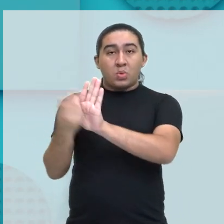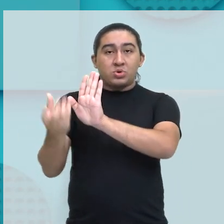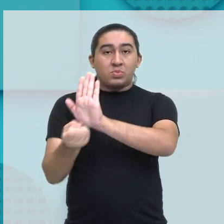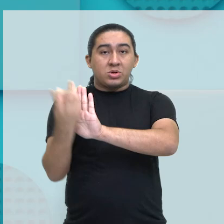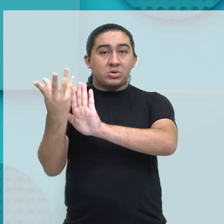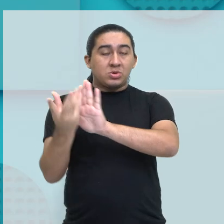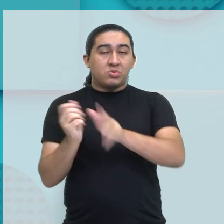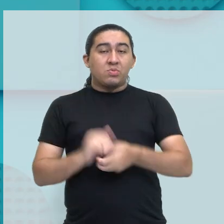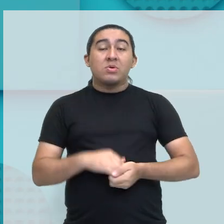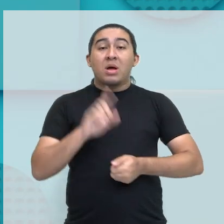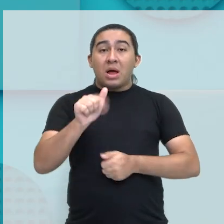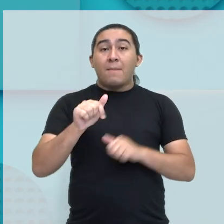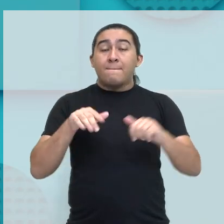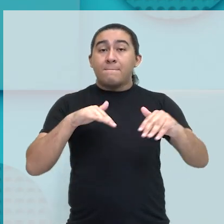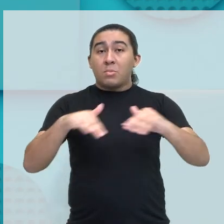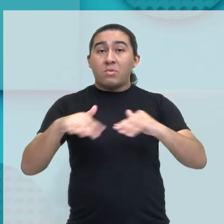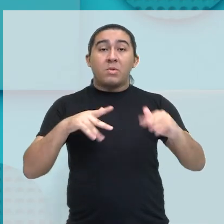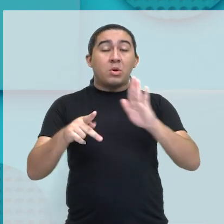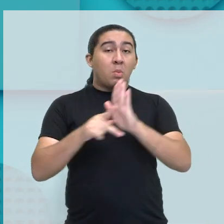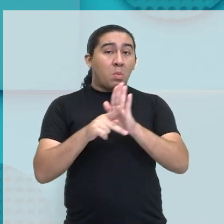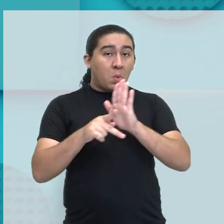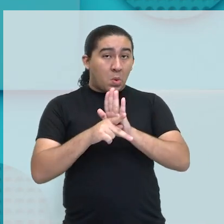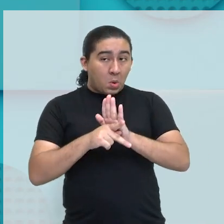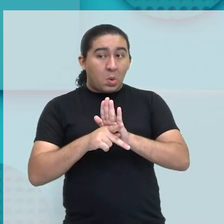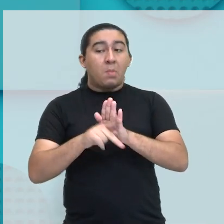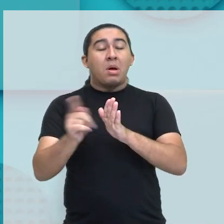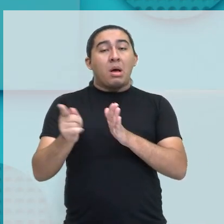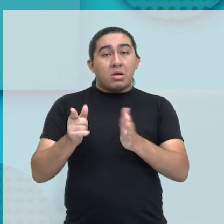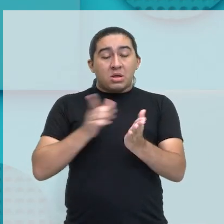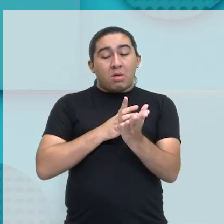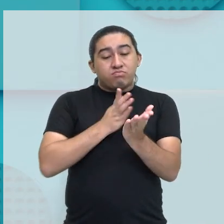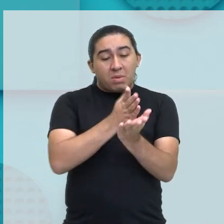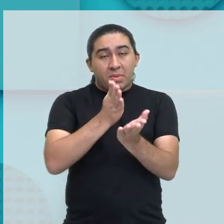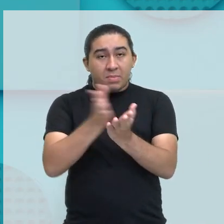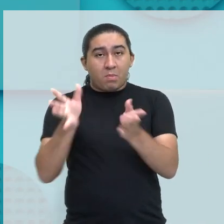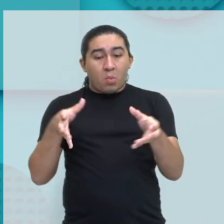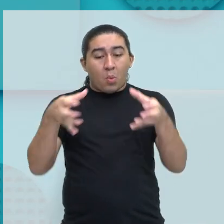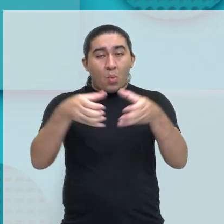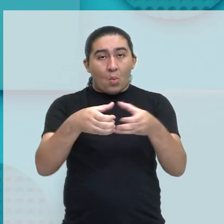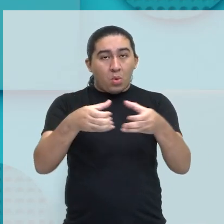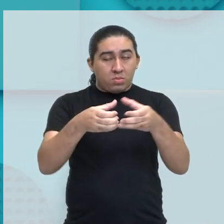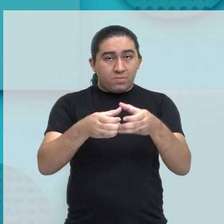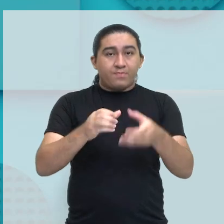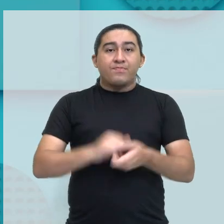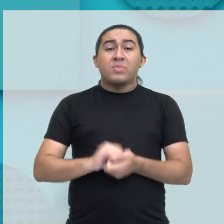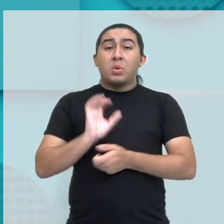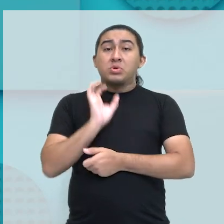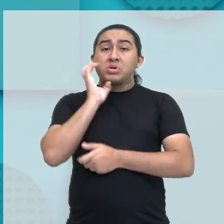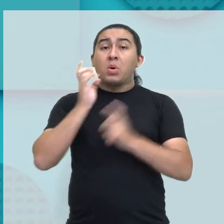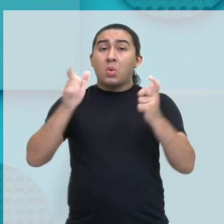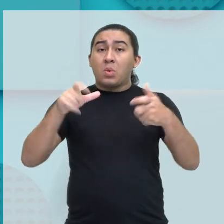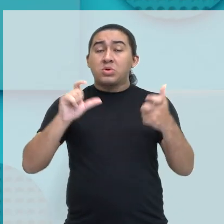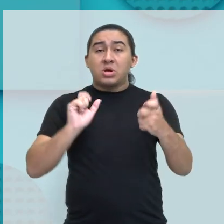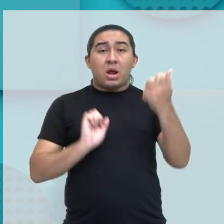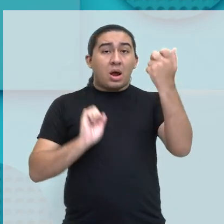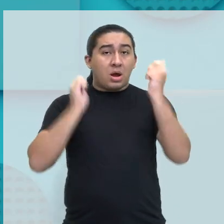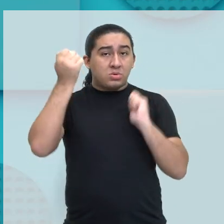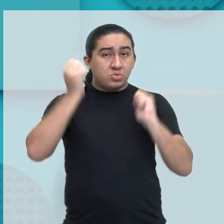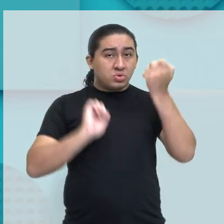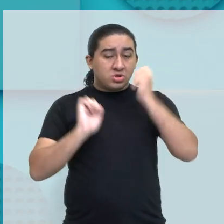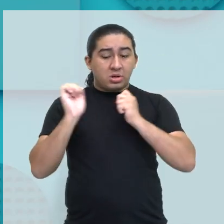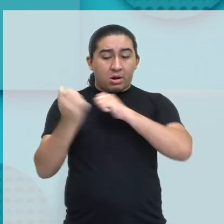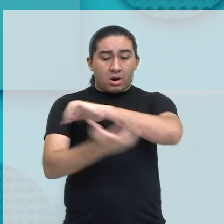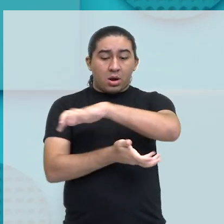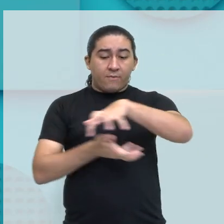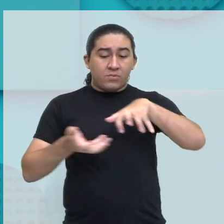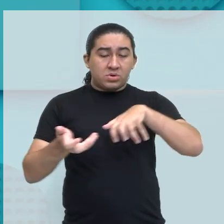Isso aconteceu quando houve a Revolução Industrial, e isso houve muitas mudanças, inclusive